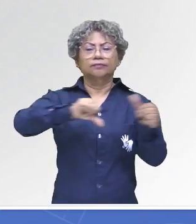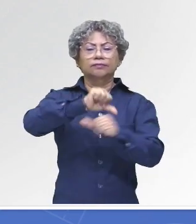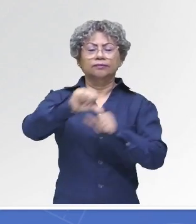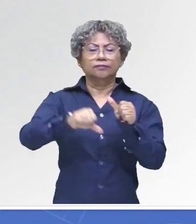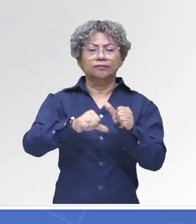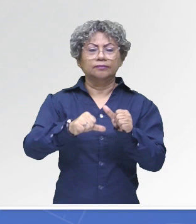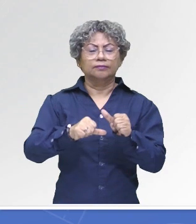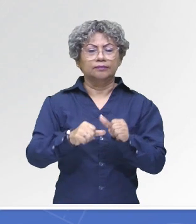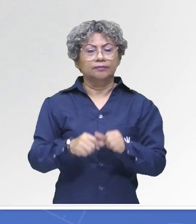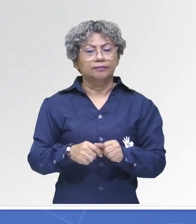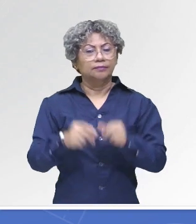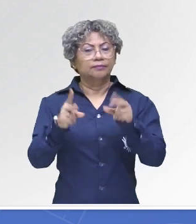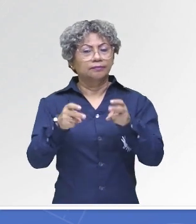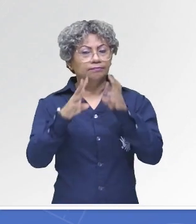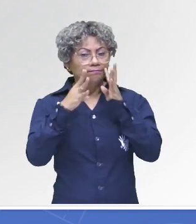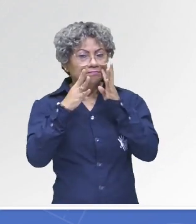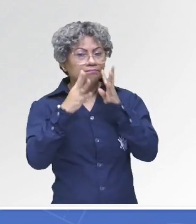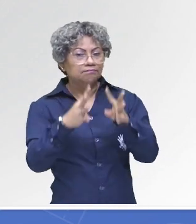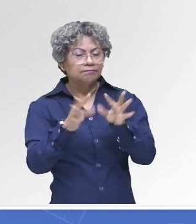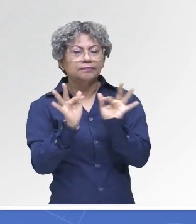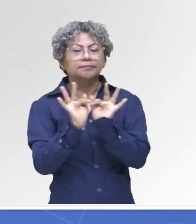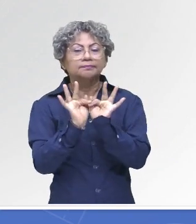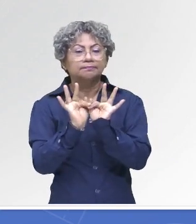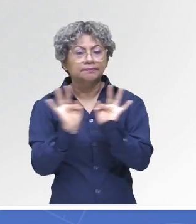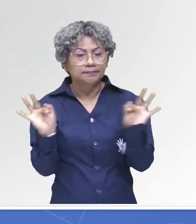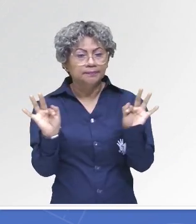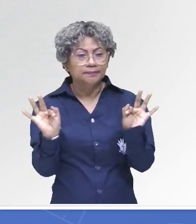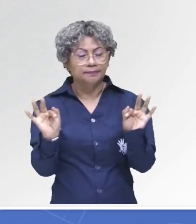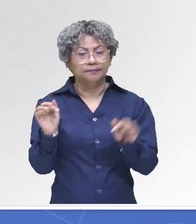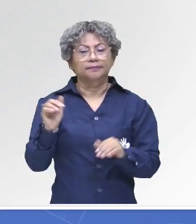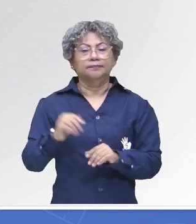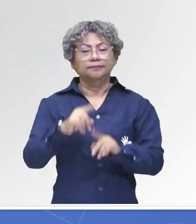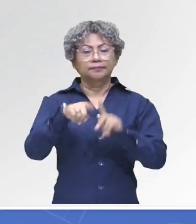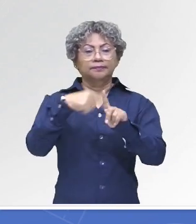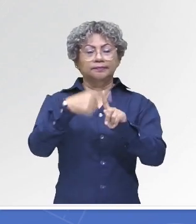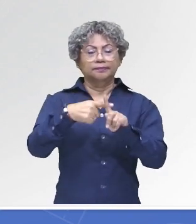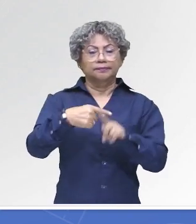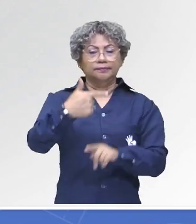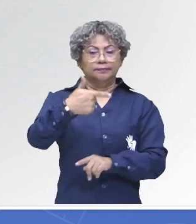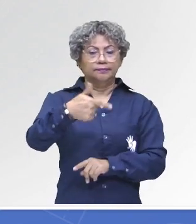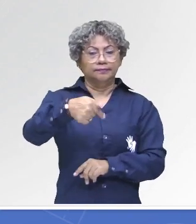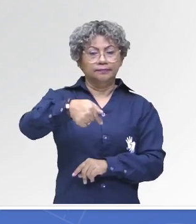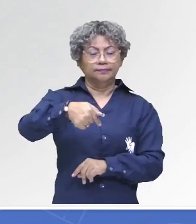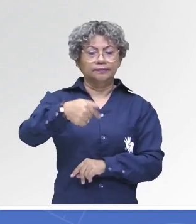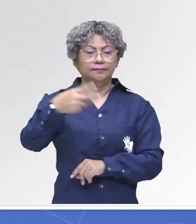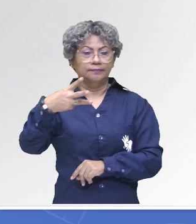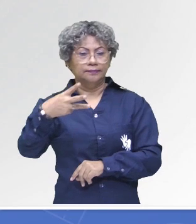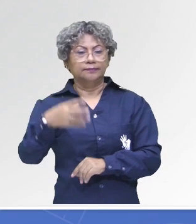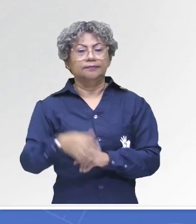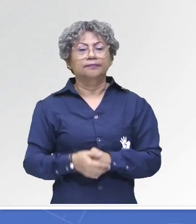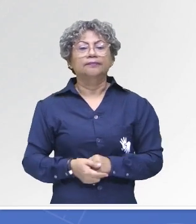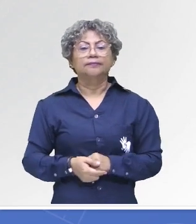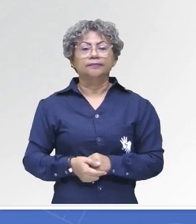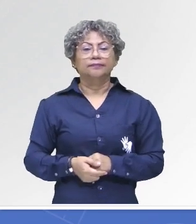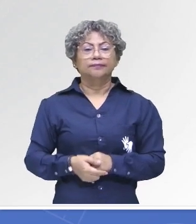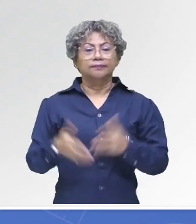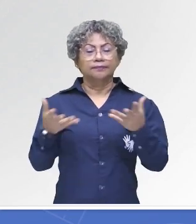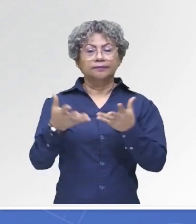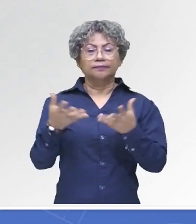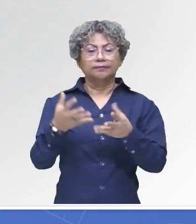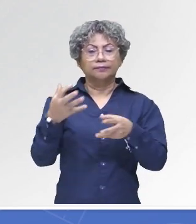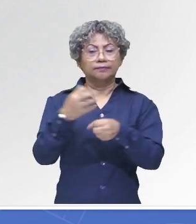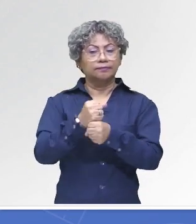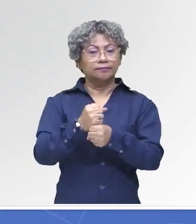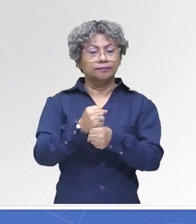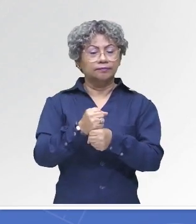mais simples do que Celsius para Fahrenheit, não é? Porque agora, olha, basta pegar a temperatura em Celsius e somar com